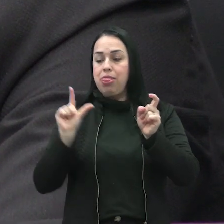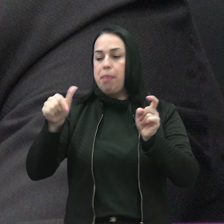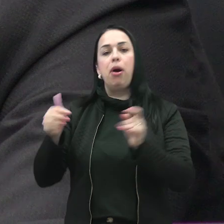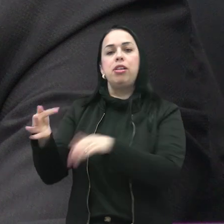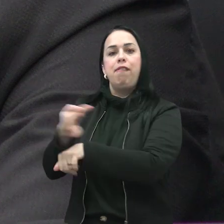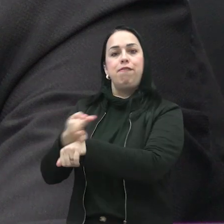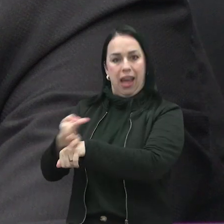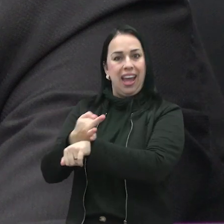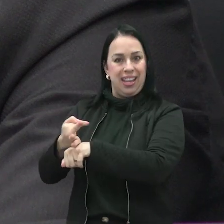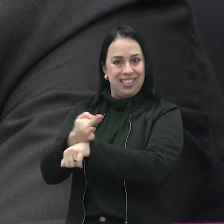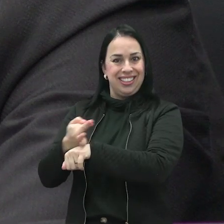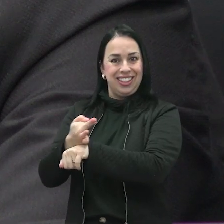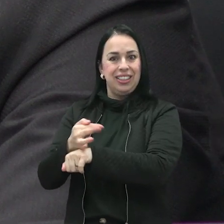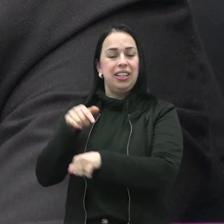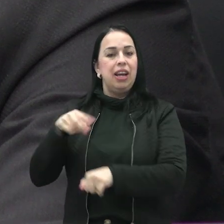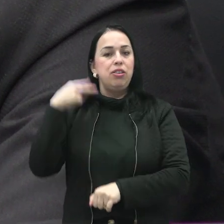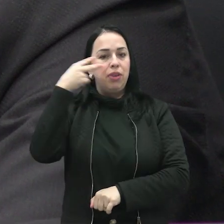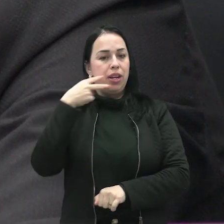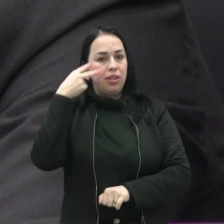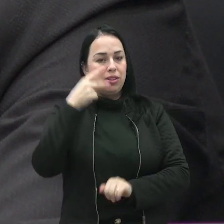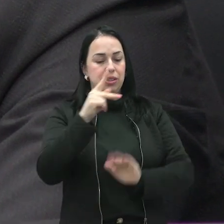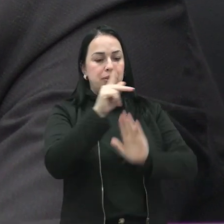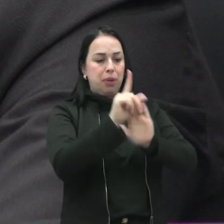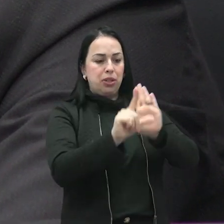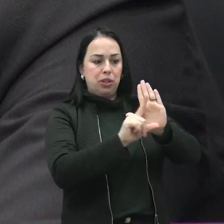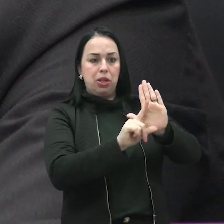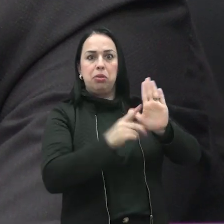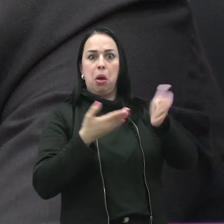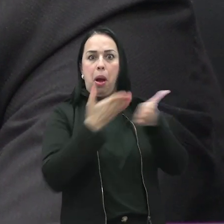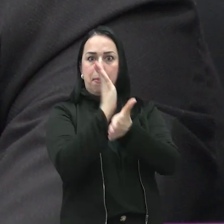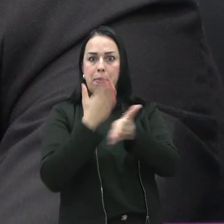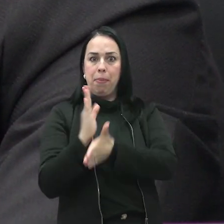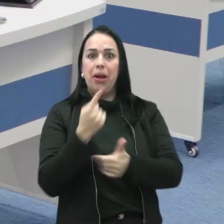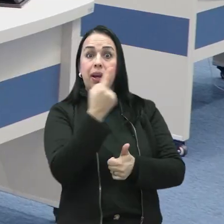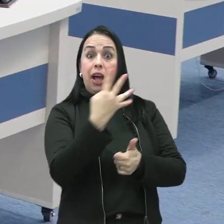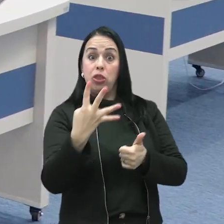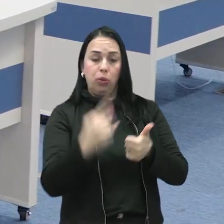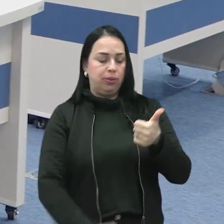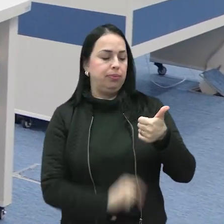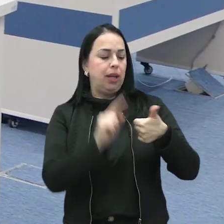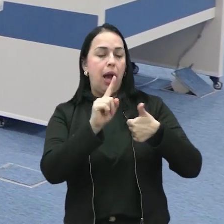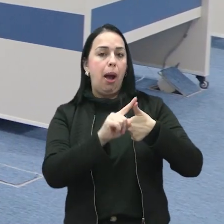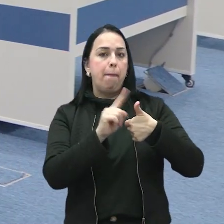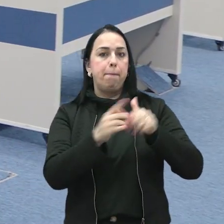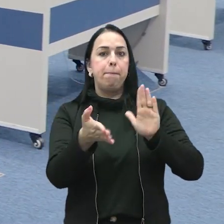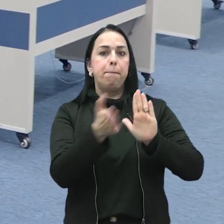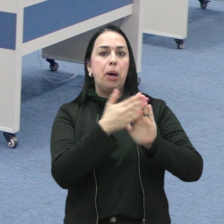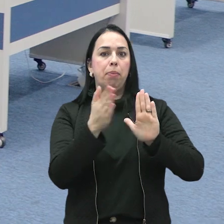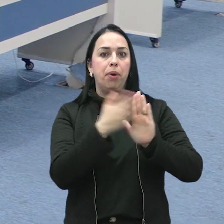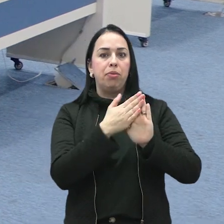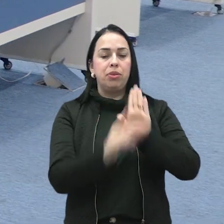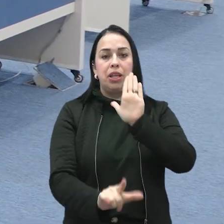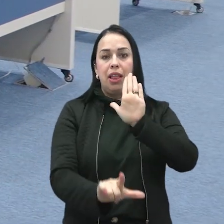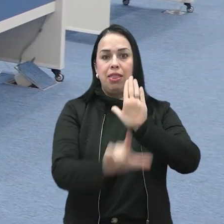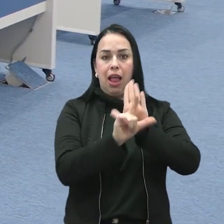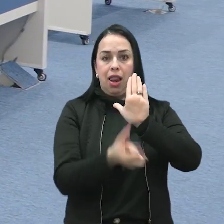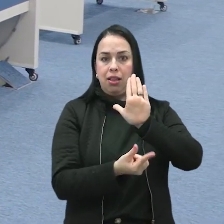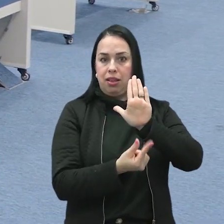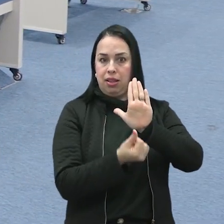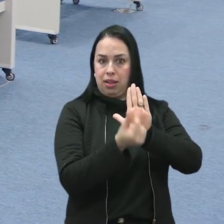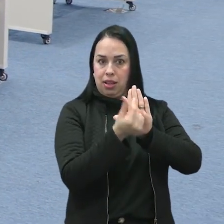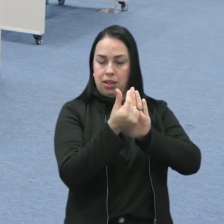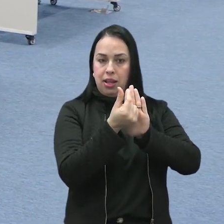recesso parlamentar de julho, os vereadores aprovaram 14 projetos. Entre eles, a proposta que prevê a Lei de